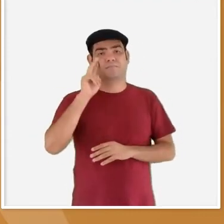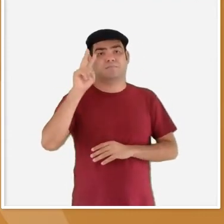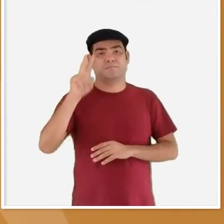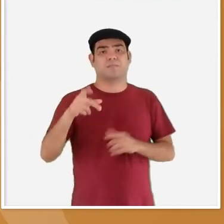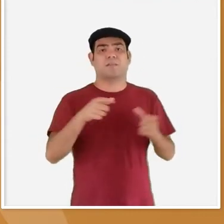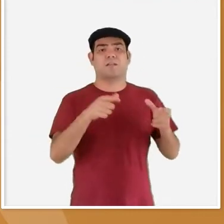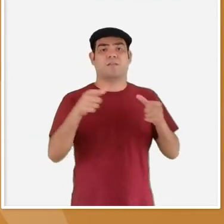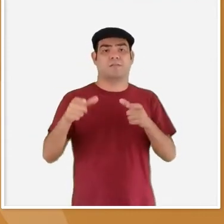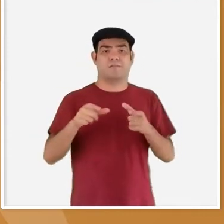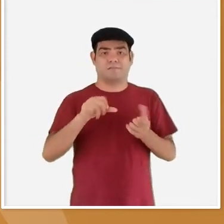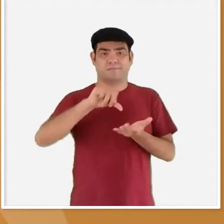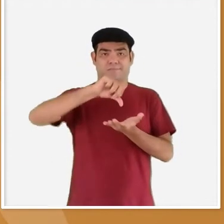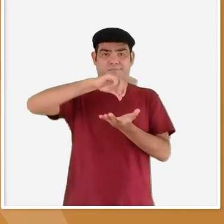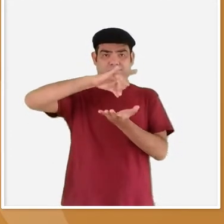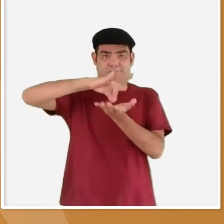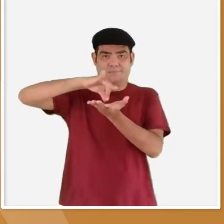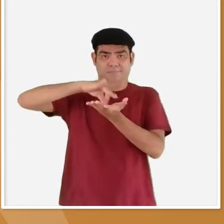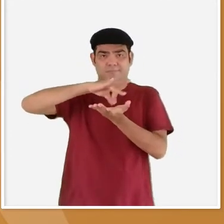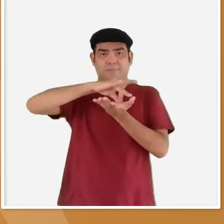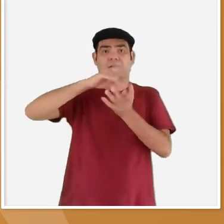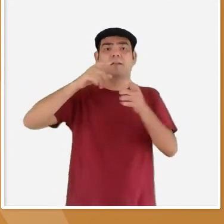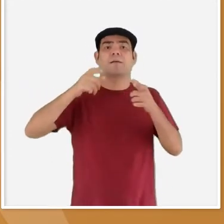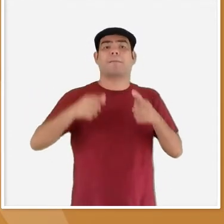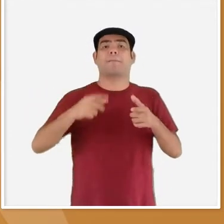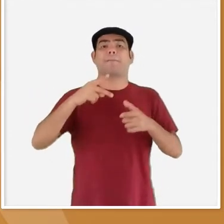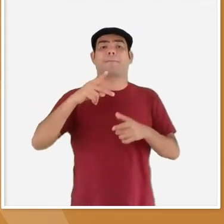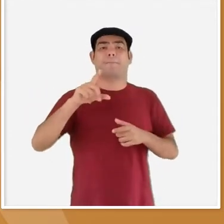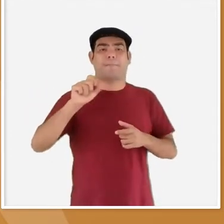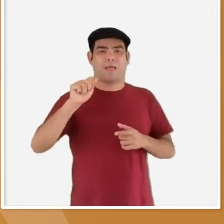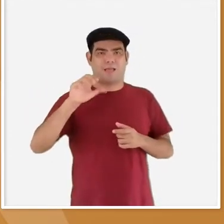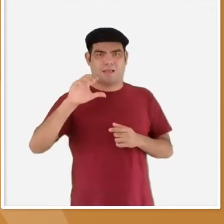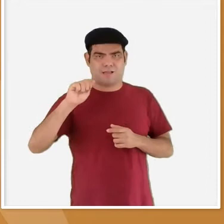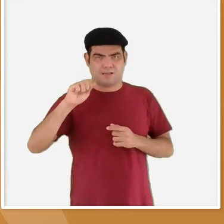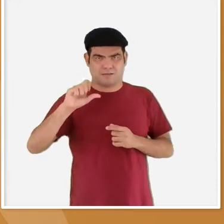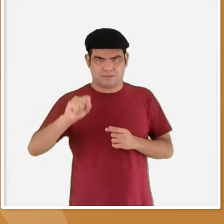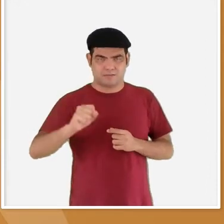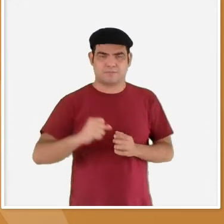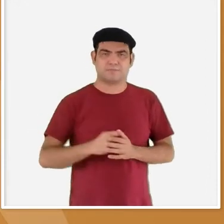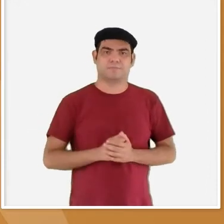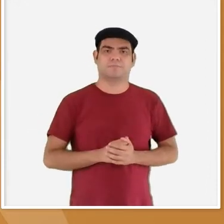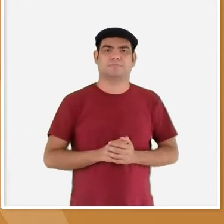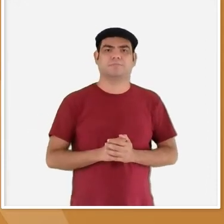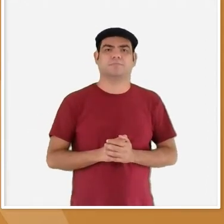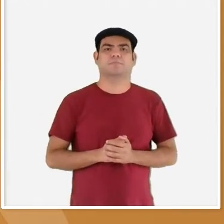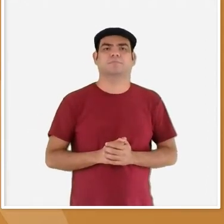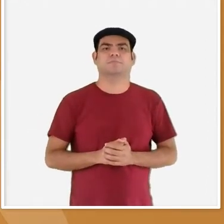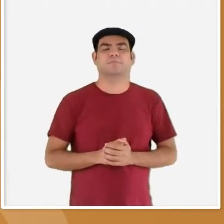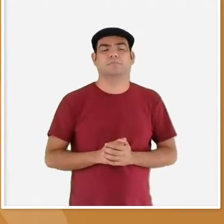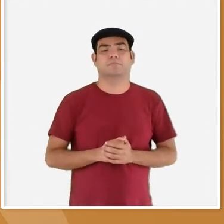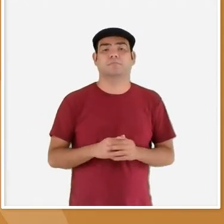localização das placas tectônicas, né? Que faz com que também o México